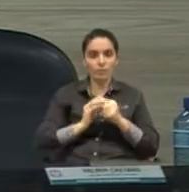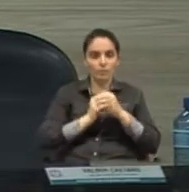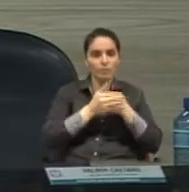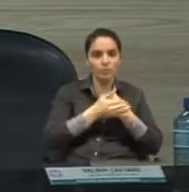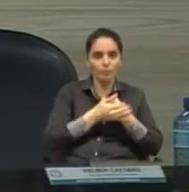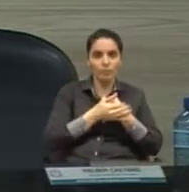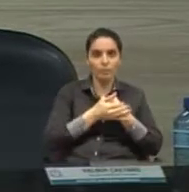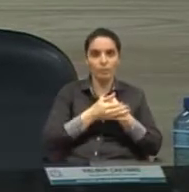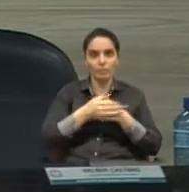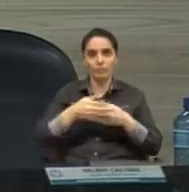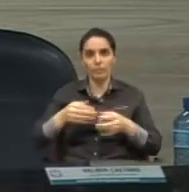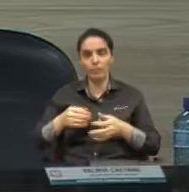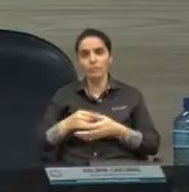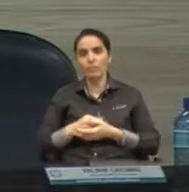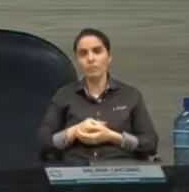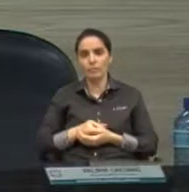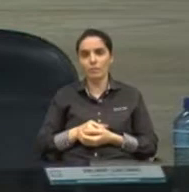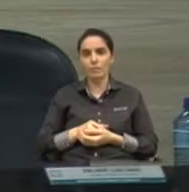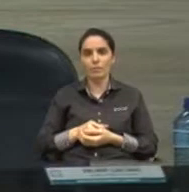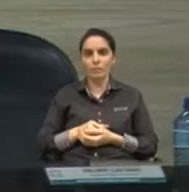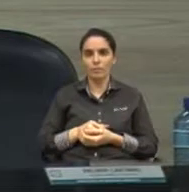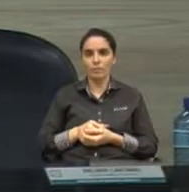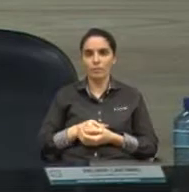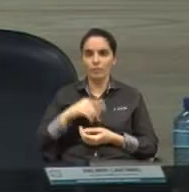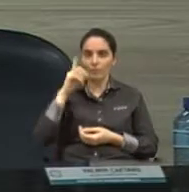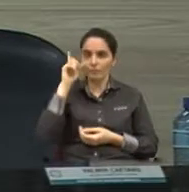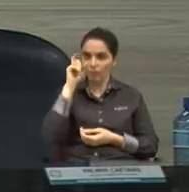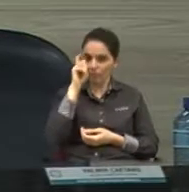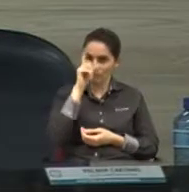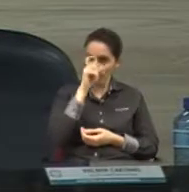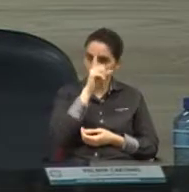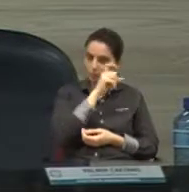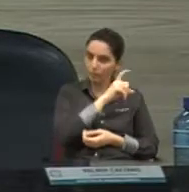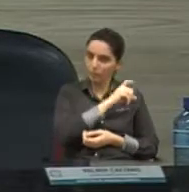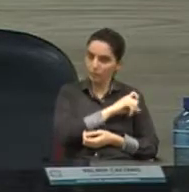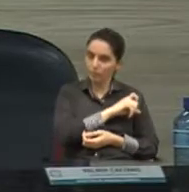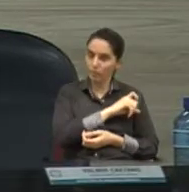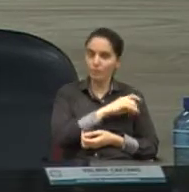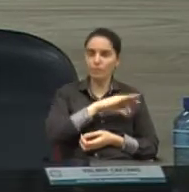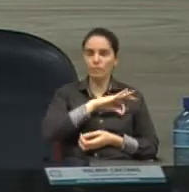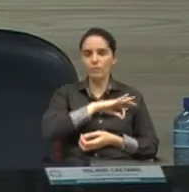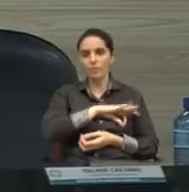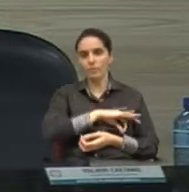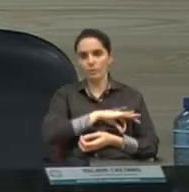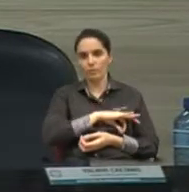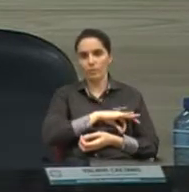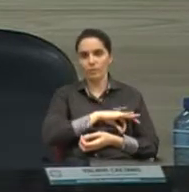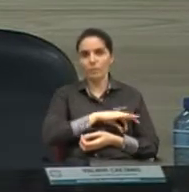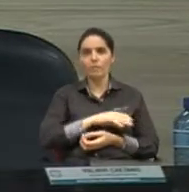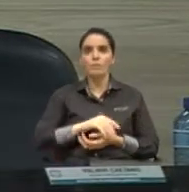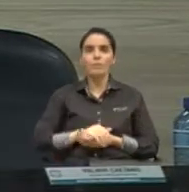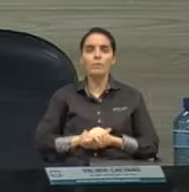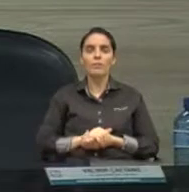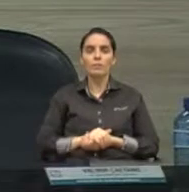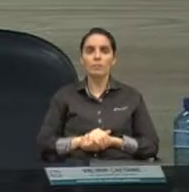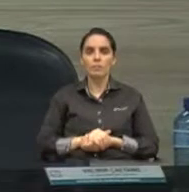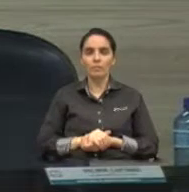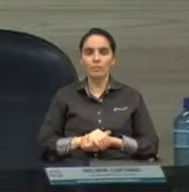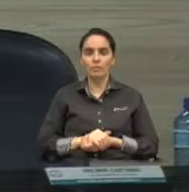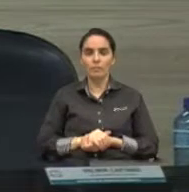E eu fico imaginando a dificuldade e a bravura de um policial, hoje também da guarda,